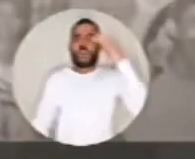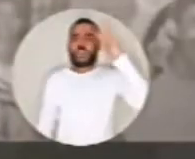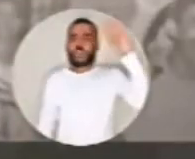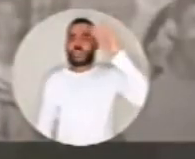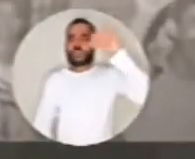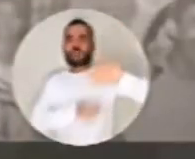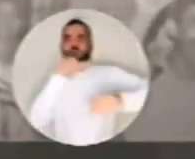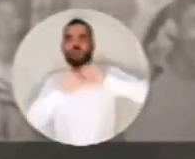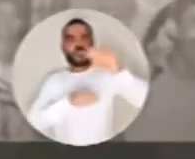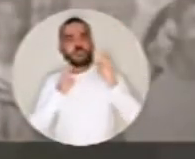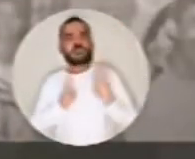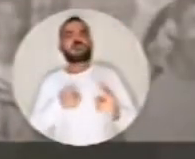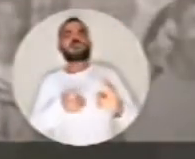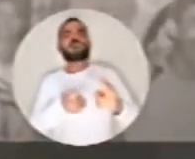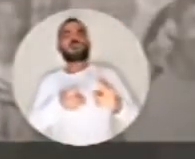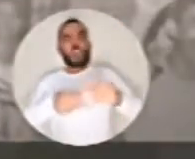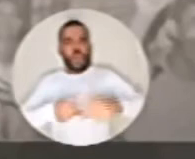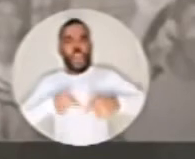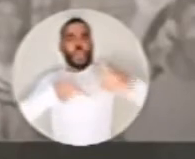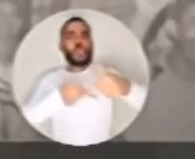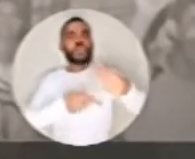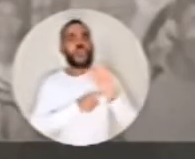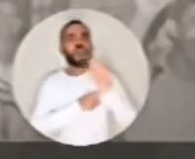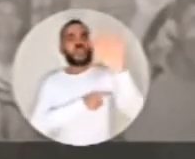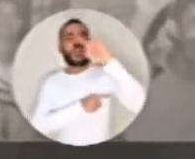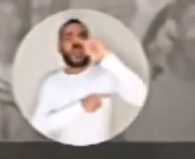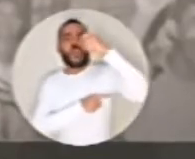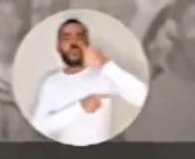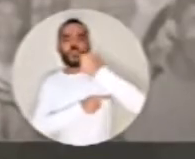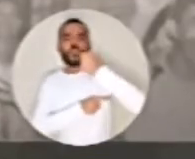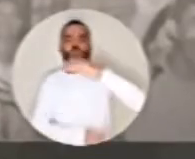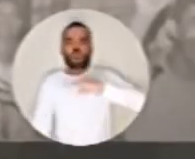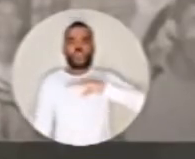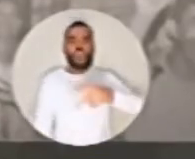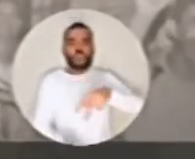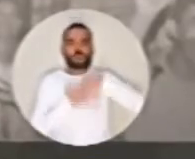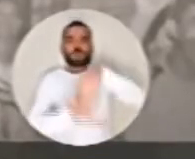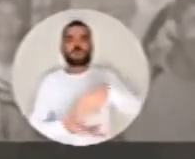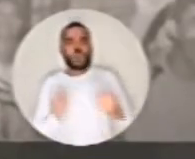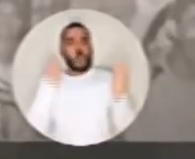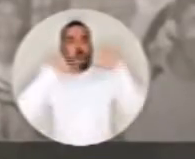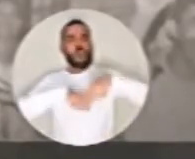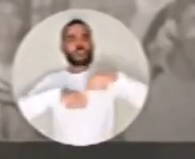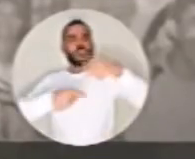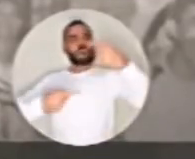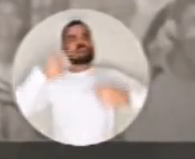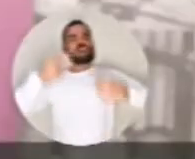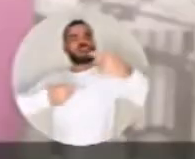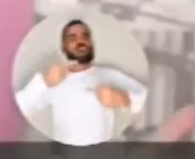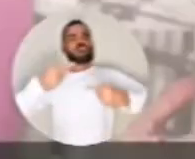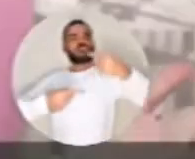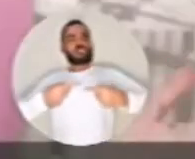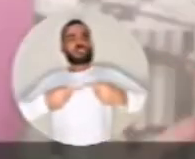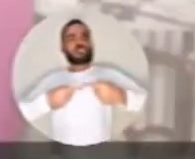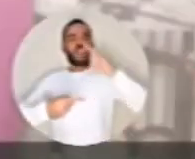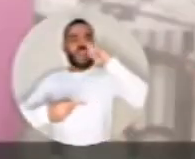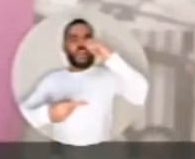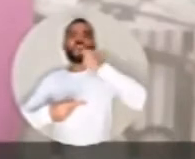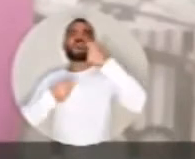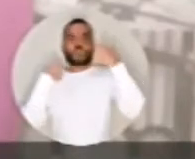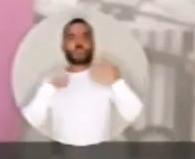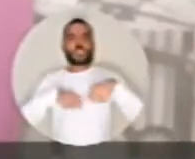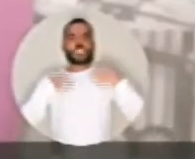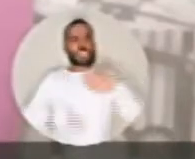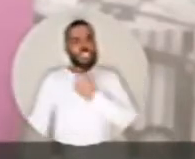Aracaju. Vamos seguir com coragem e capacidade de diálogo. Vamos seguir porque Aracaju precisa de nós. É hora de deixar